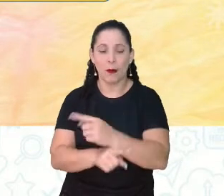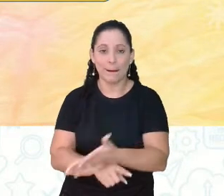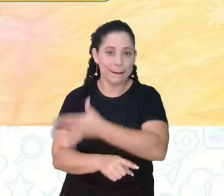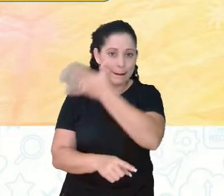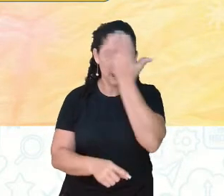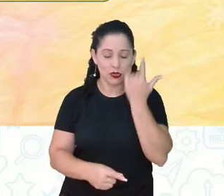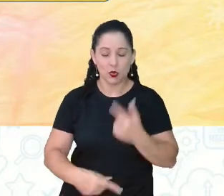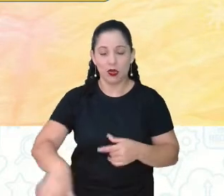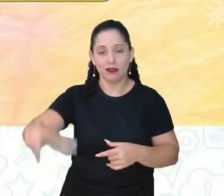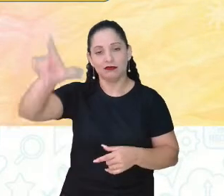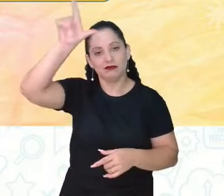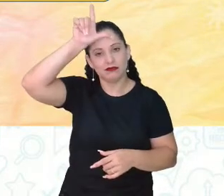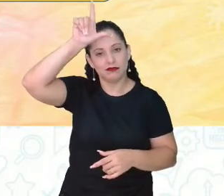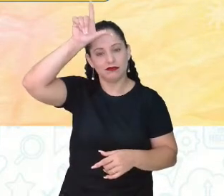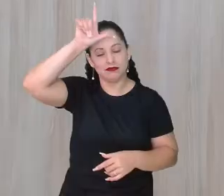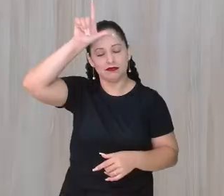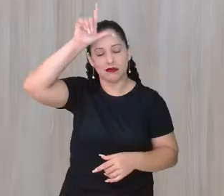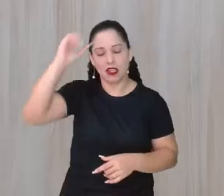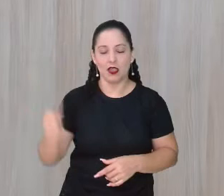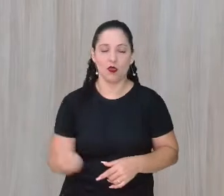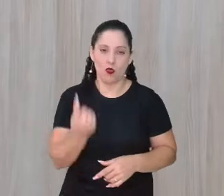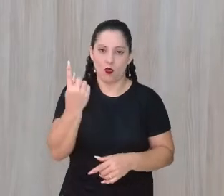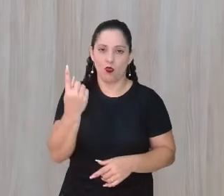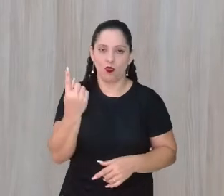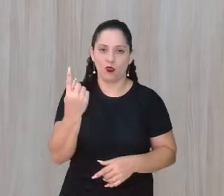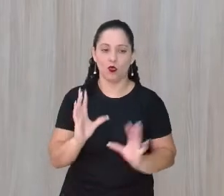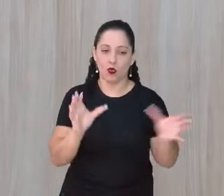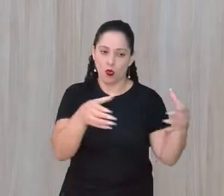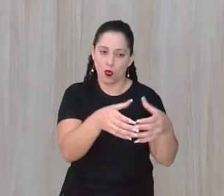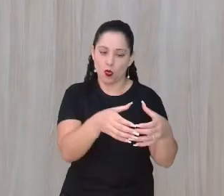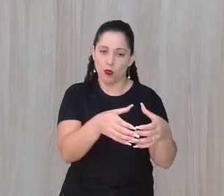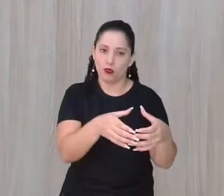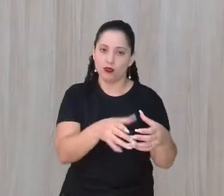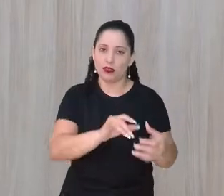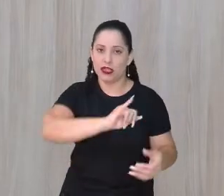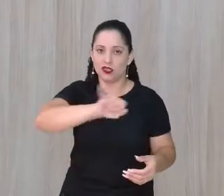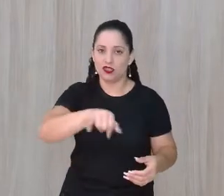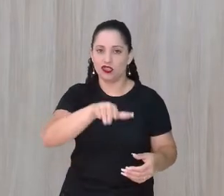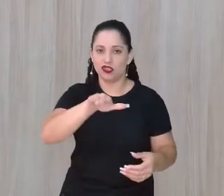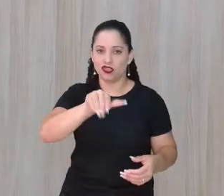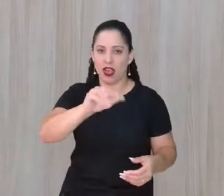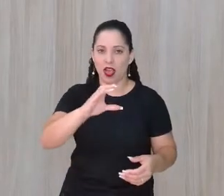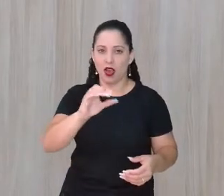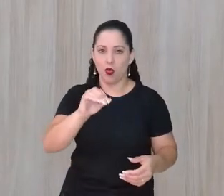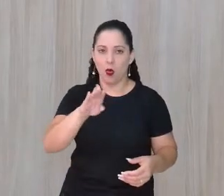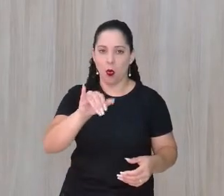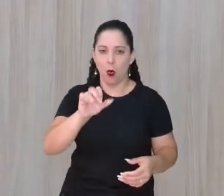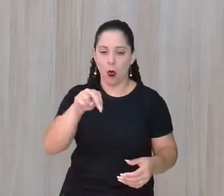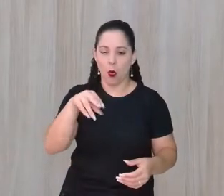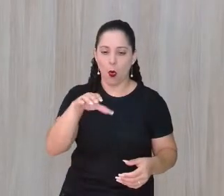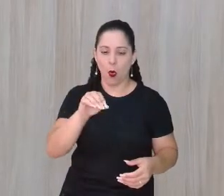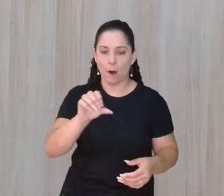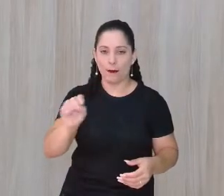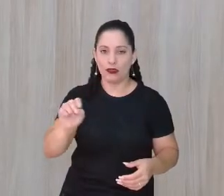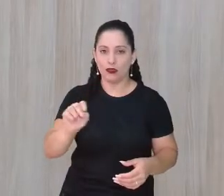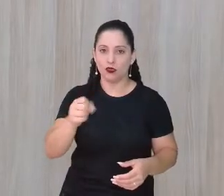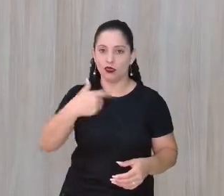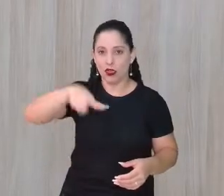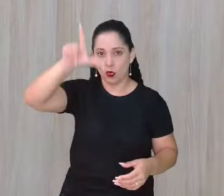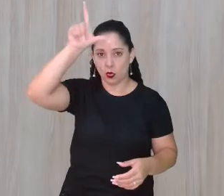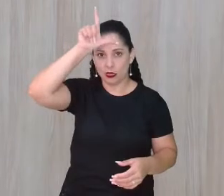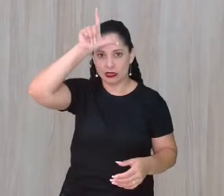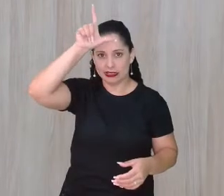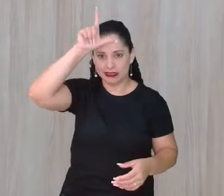né? Então, quer dizer que ali os jacobinos, né, que o maior representante, o maior líder foi